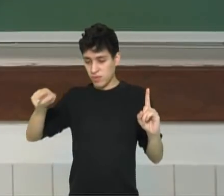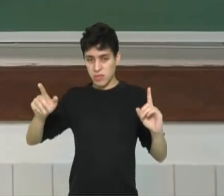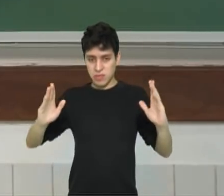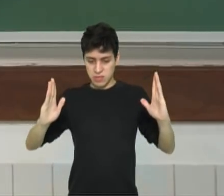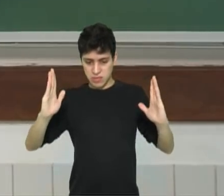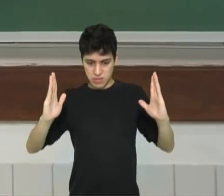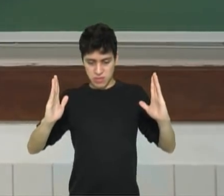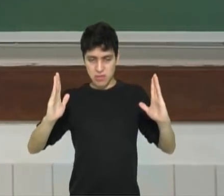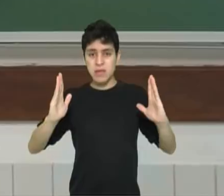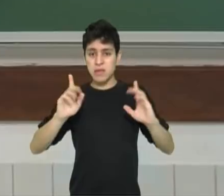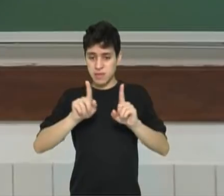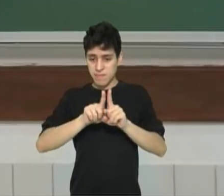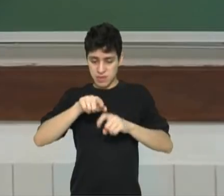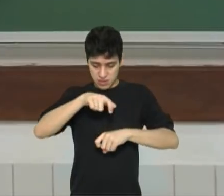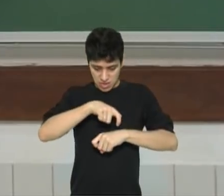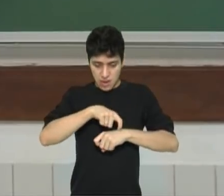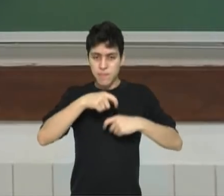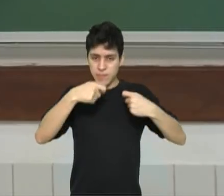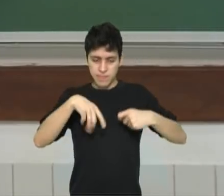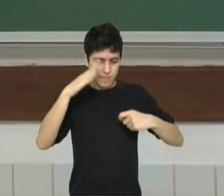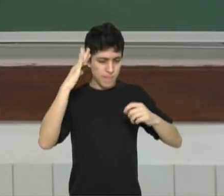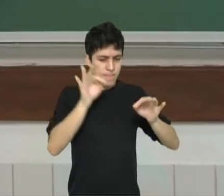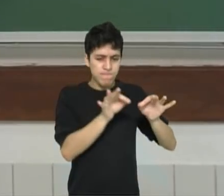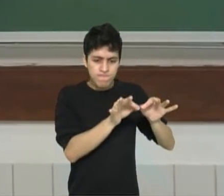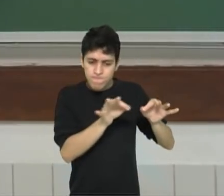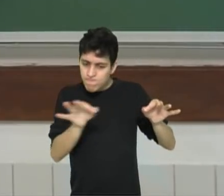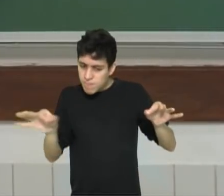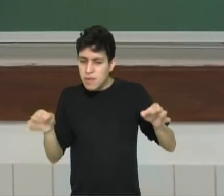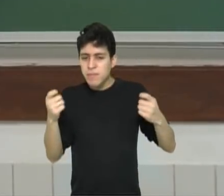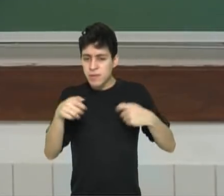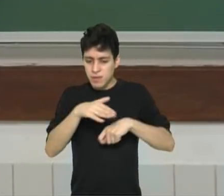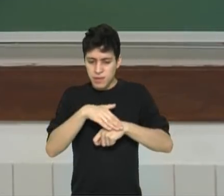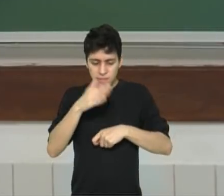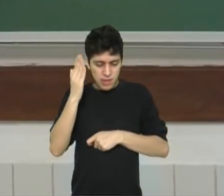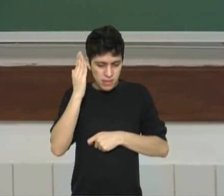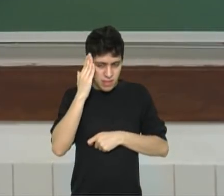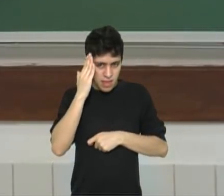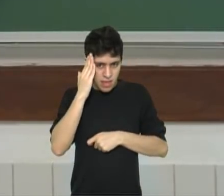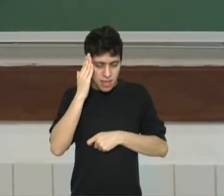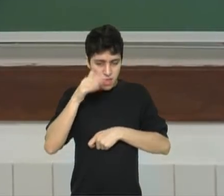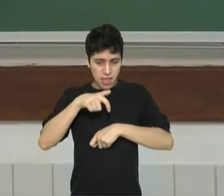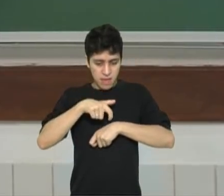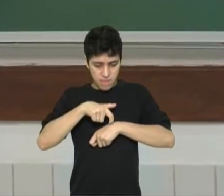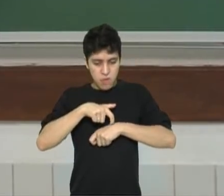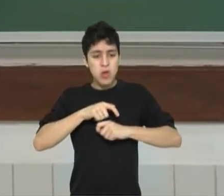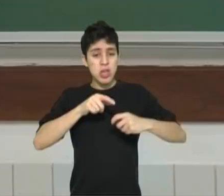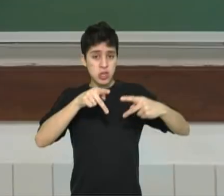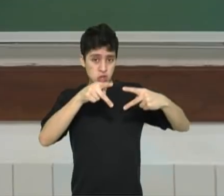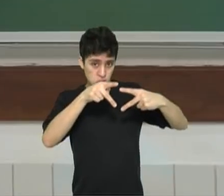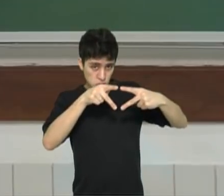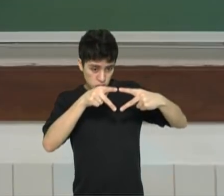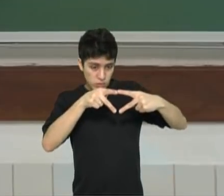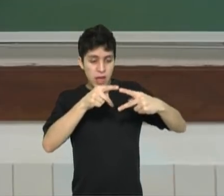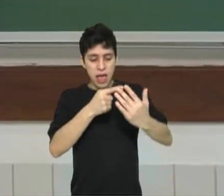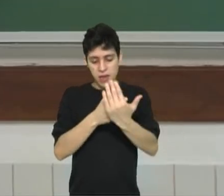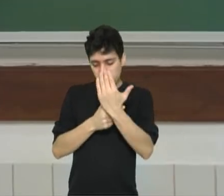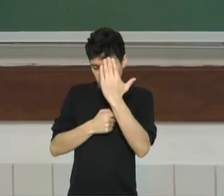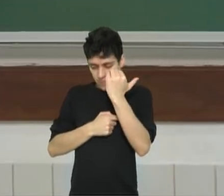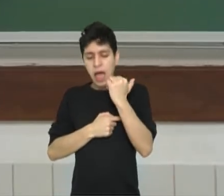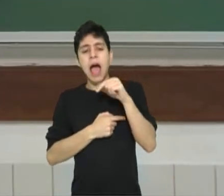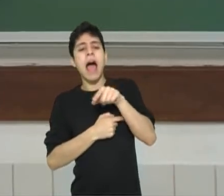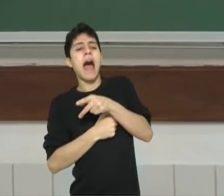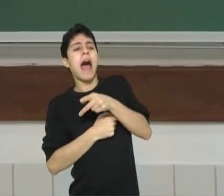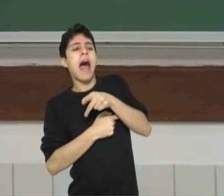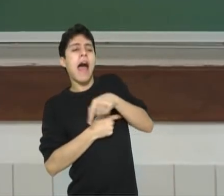tempo, tá? Então, essa diferença, né, esse intervalo, essa estimativa, que é o que a gente chama de velocidade média